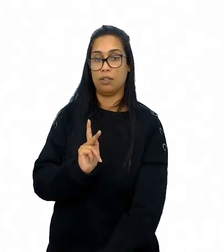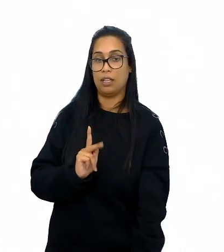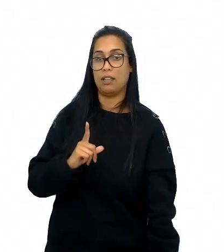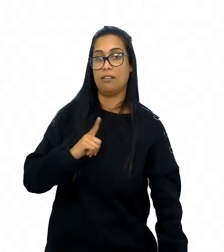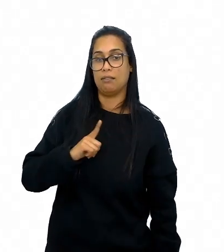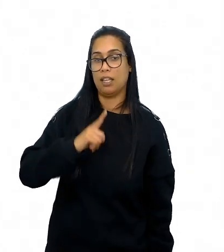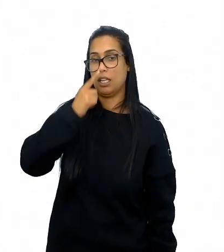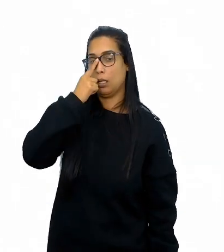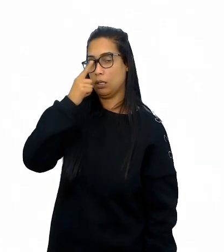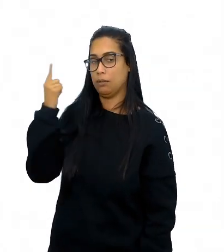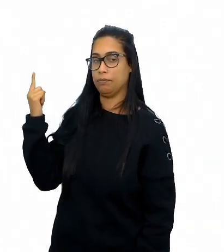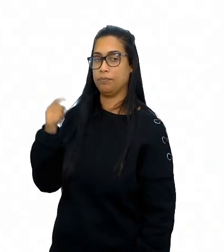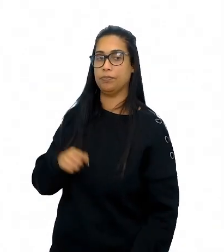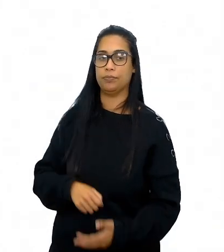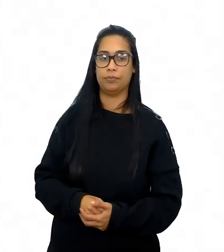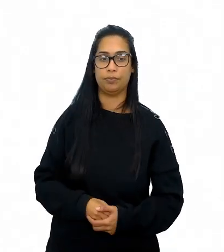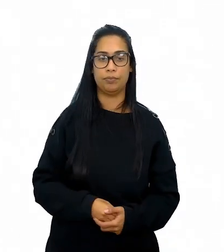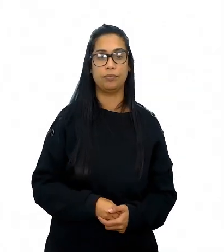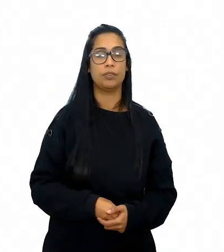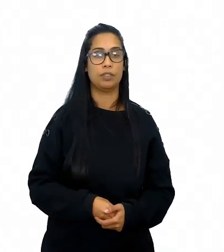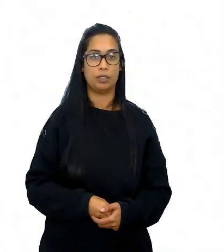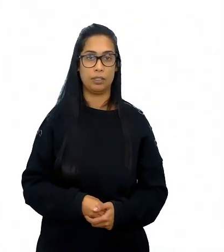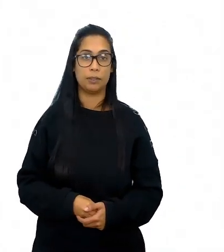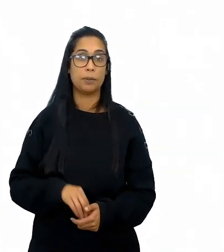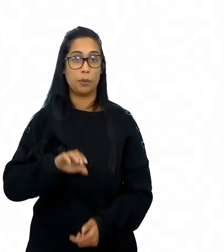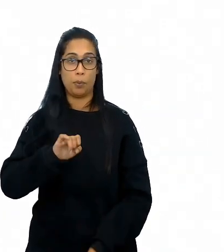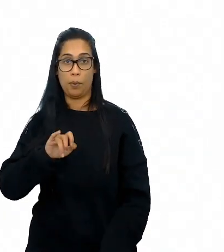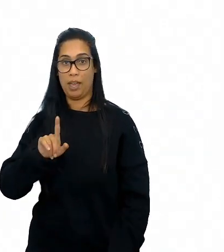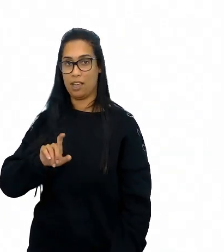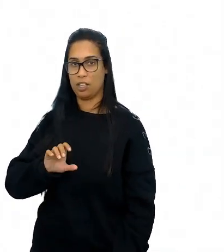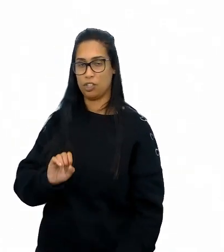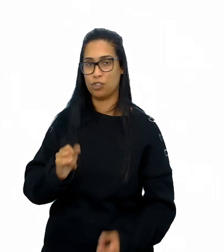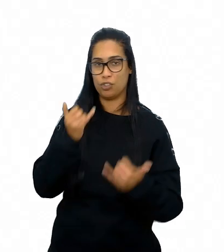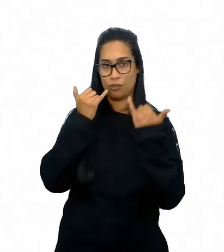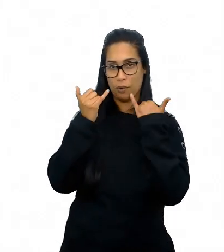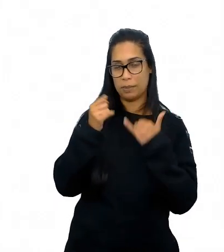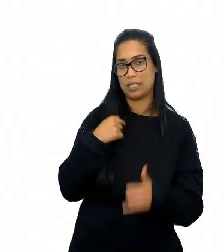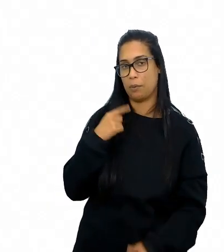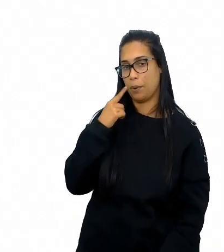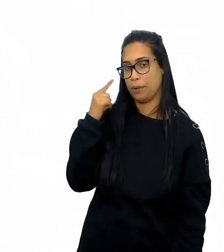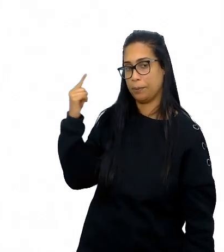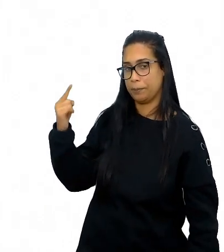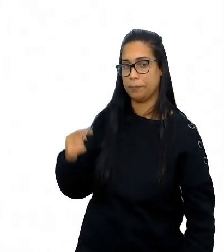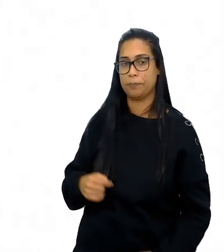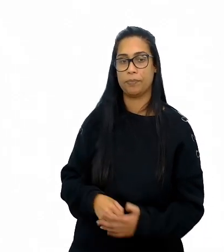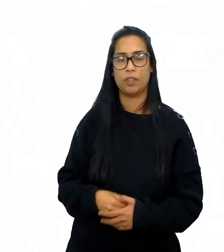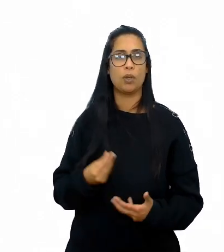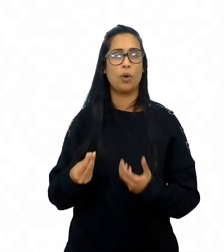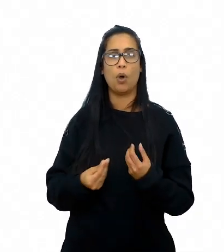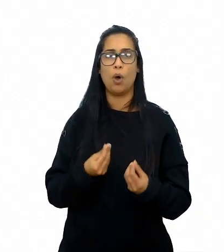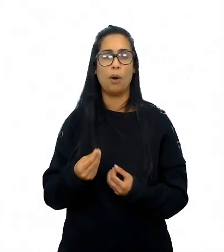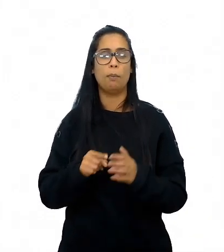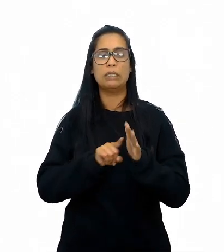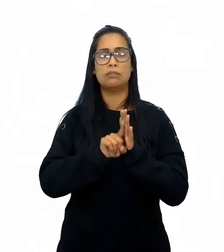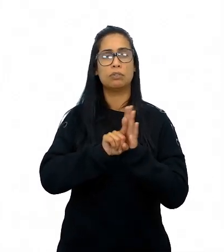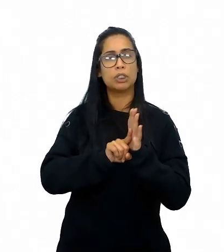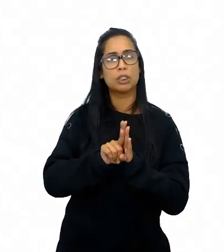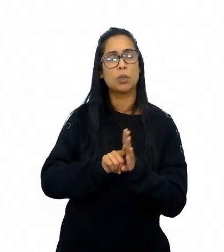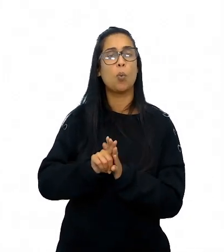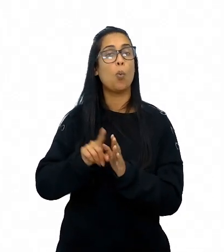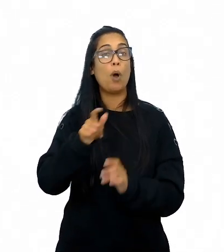eixo formativo sobre ensino por investigação, que nada mais é, né, possibilitar meios para que os